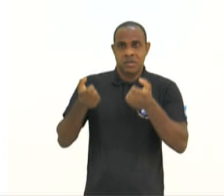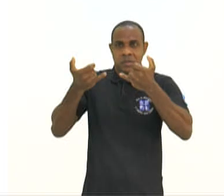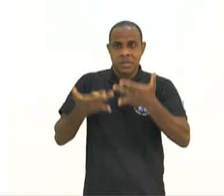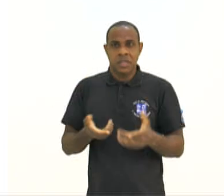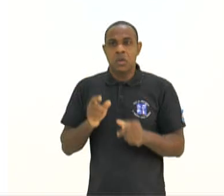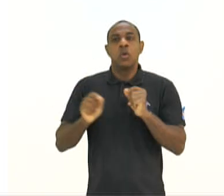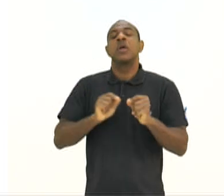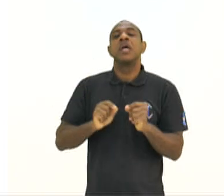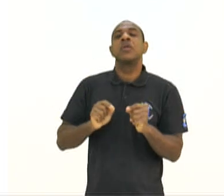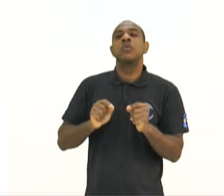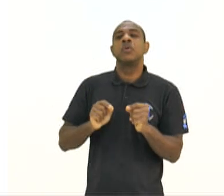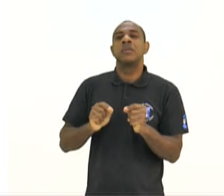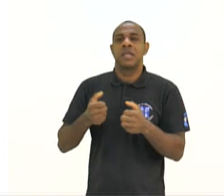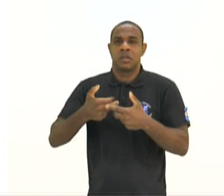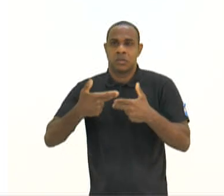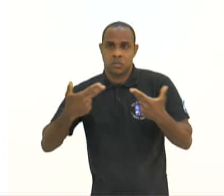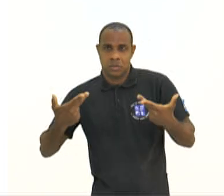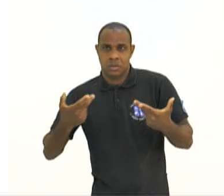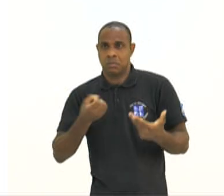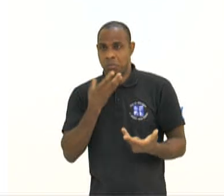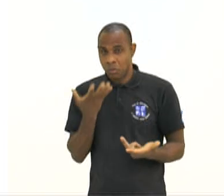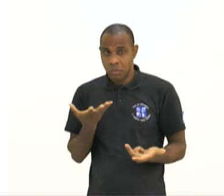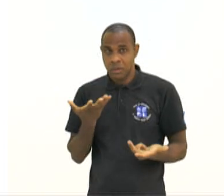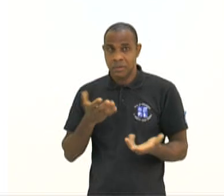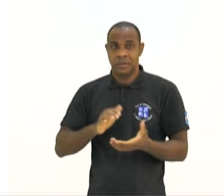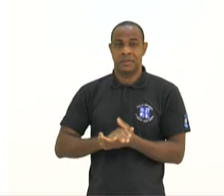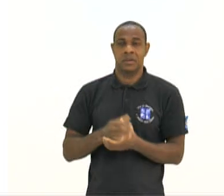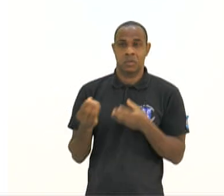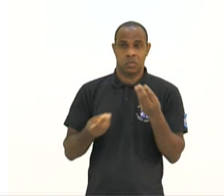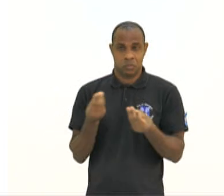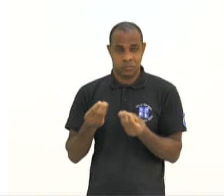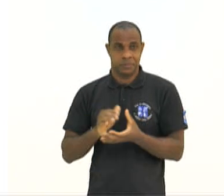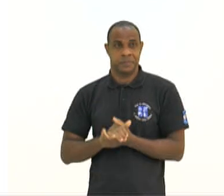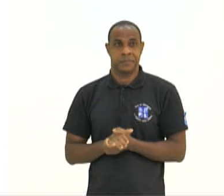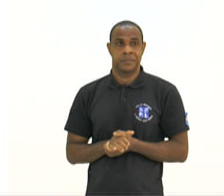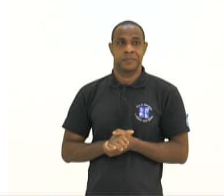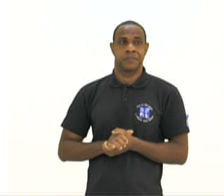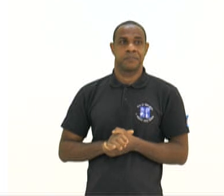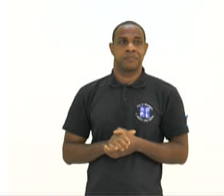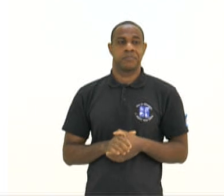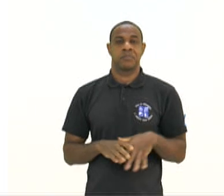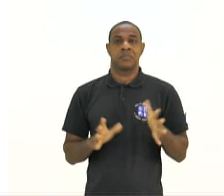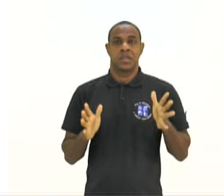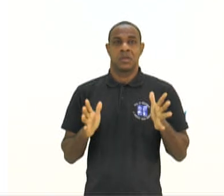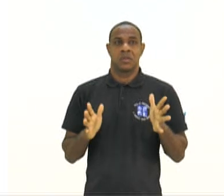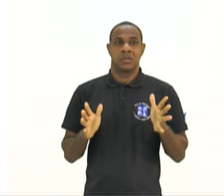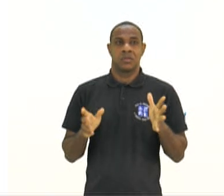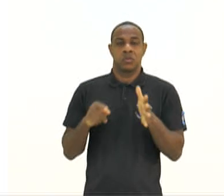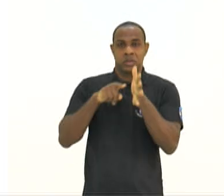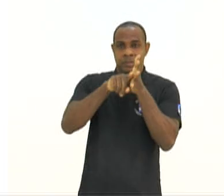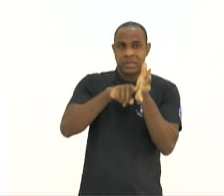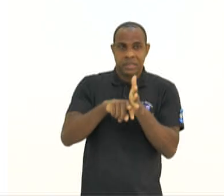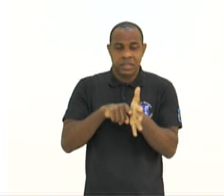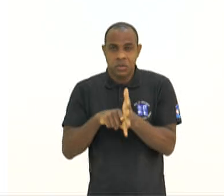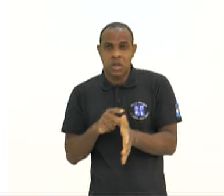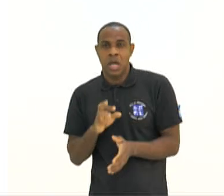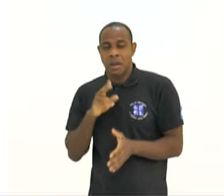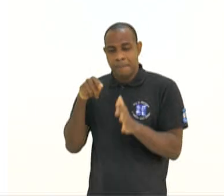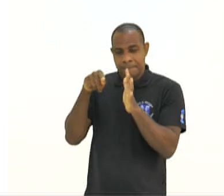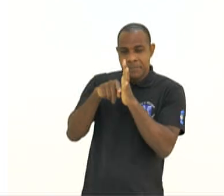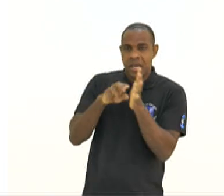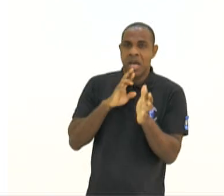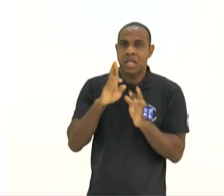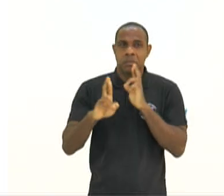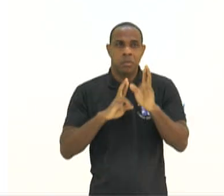benefícios. A specialist answered 10 questions about games. Os especialistas respondem algumas questões, 10 questões sobre os